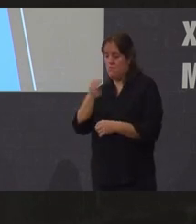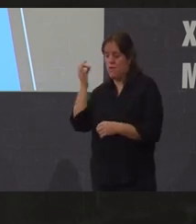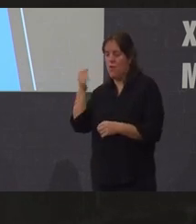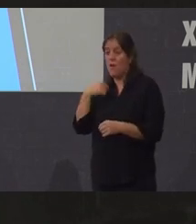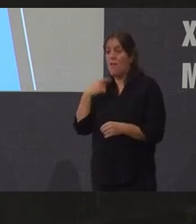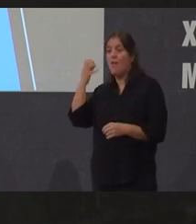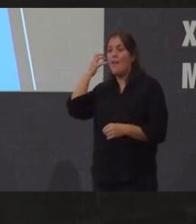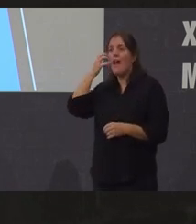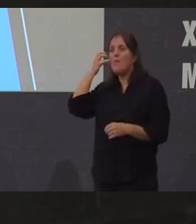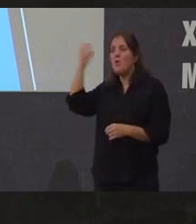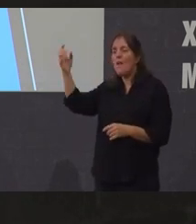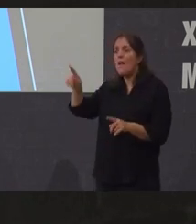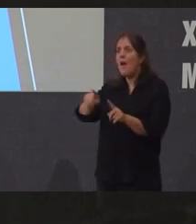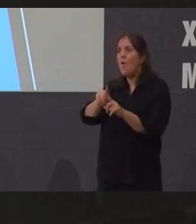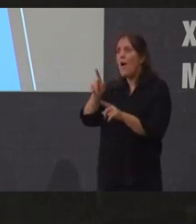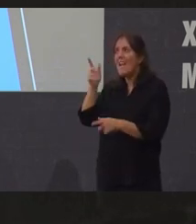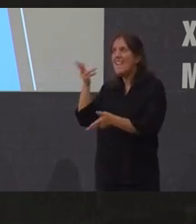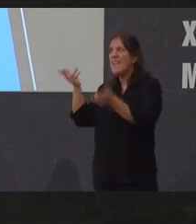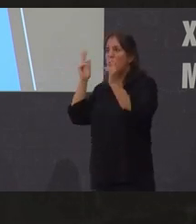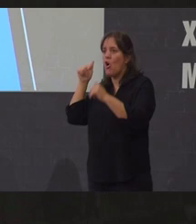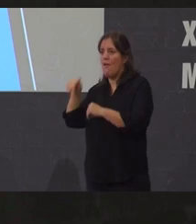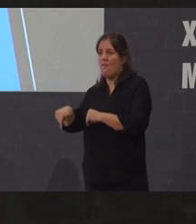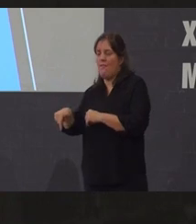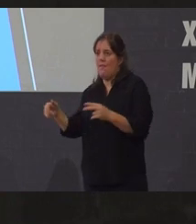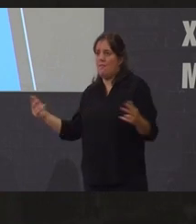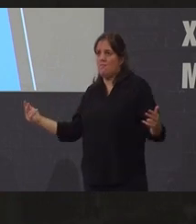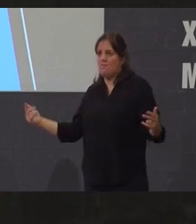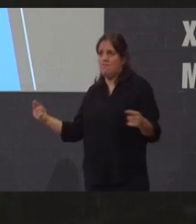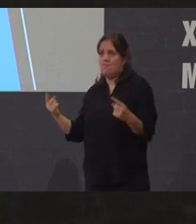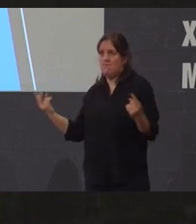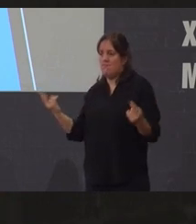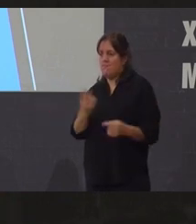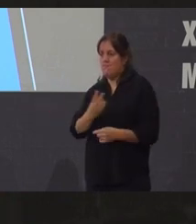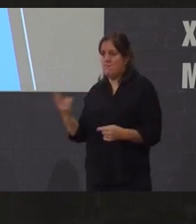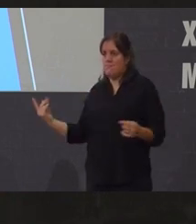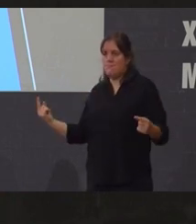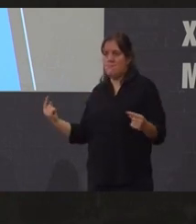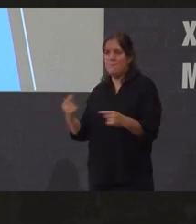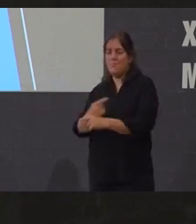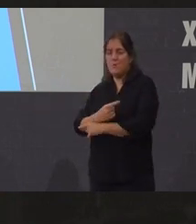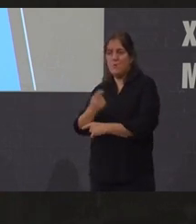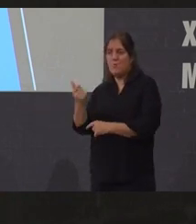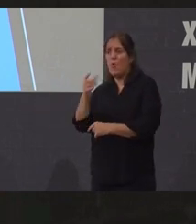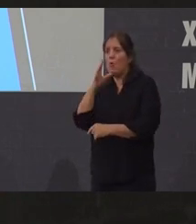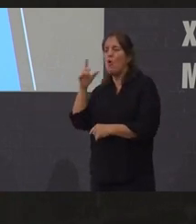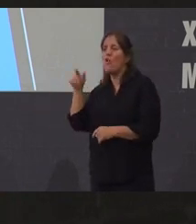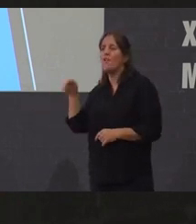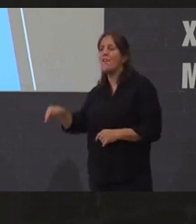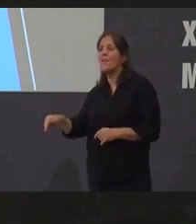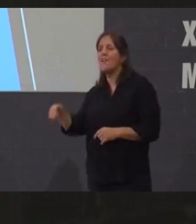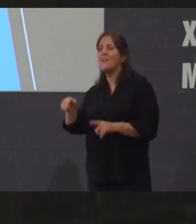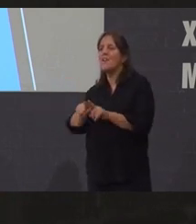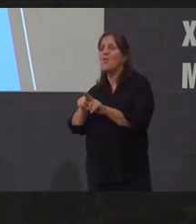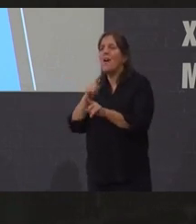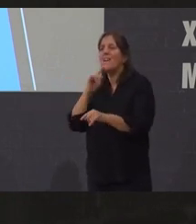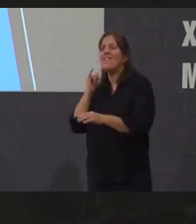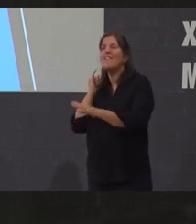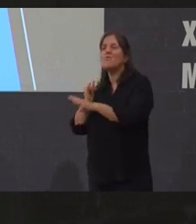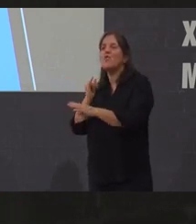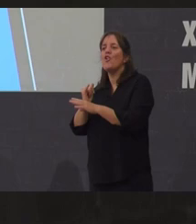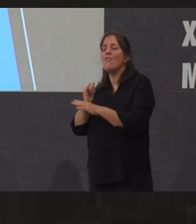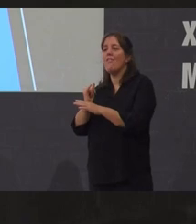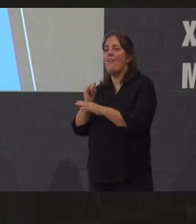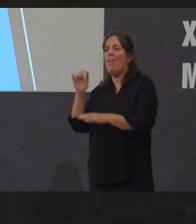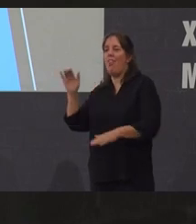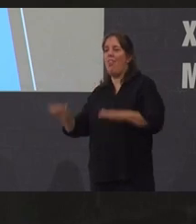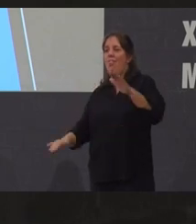se pode democratizar porque é a institucionalización da desigualdade.